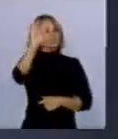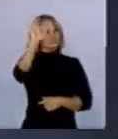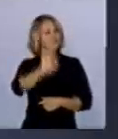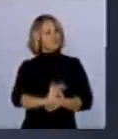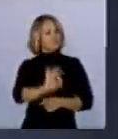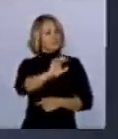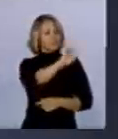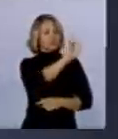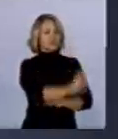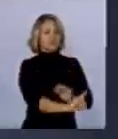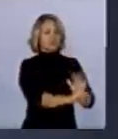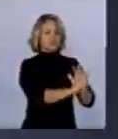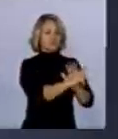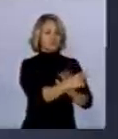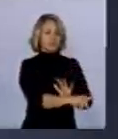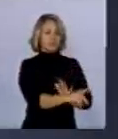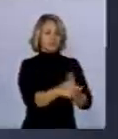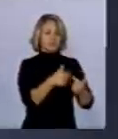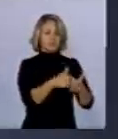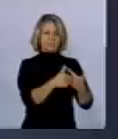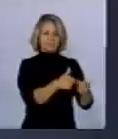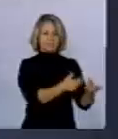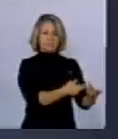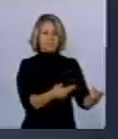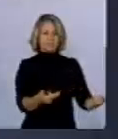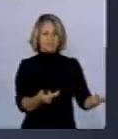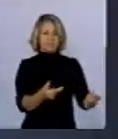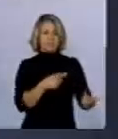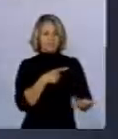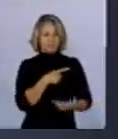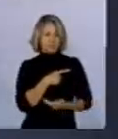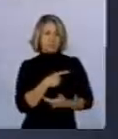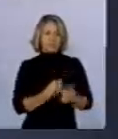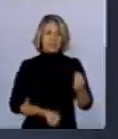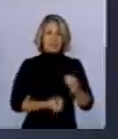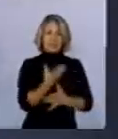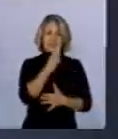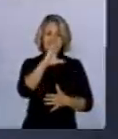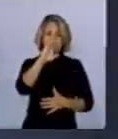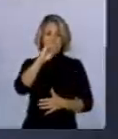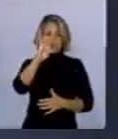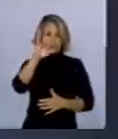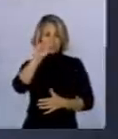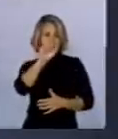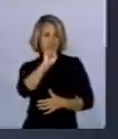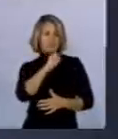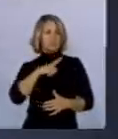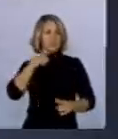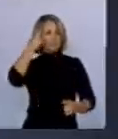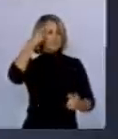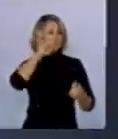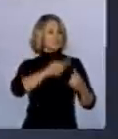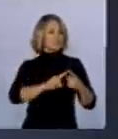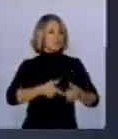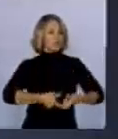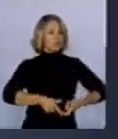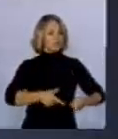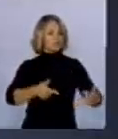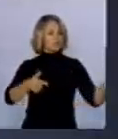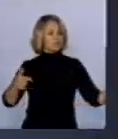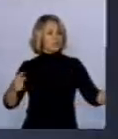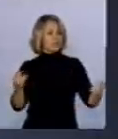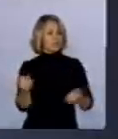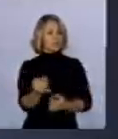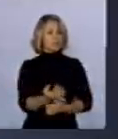patrimoniais da obra e de seus elementos derivados a criação de cotas tem por objetivo aumentar o conteúdo na televisão